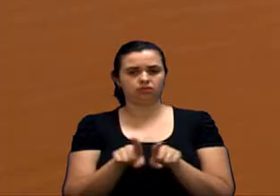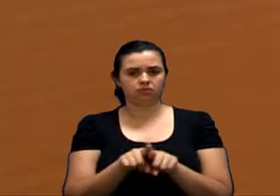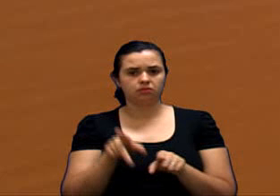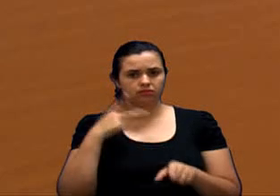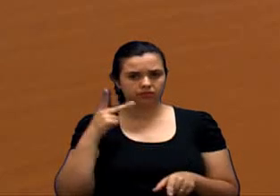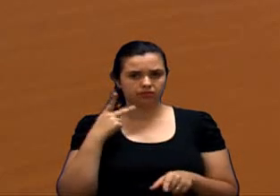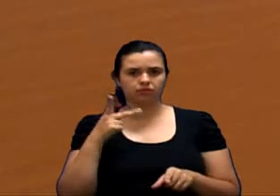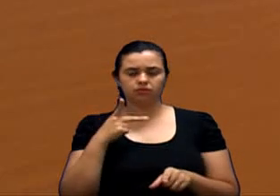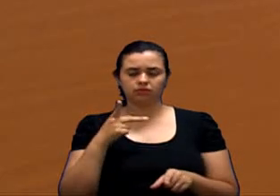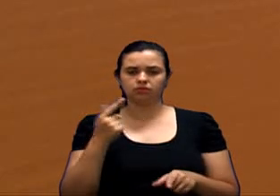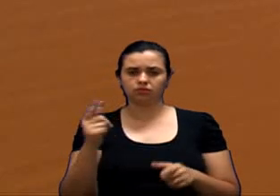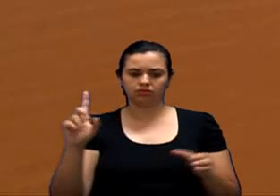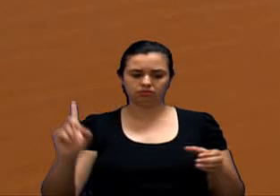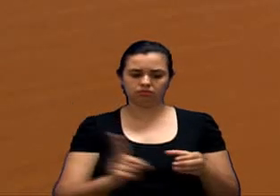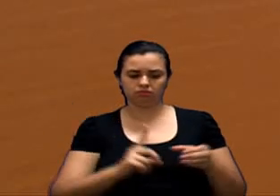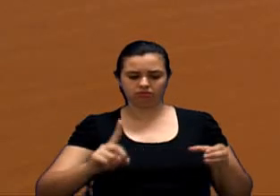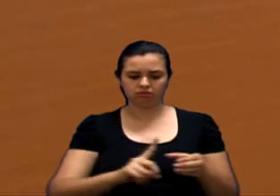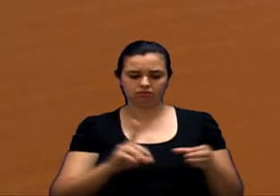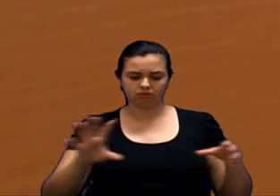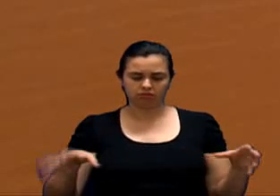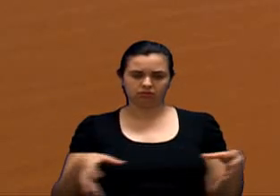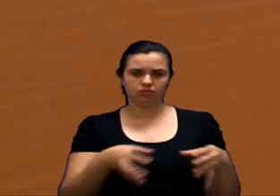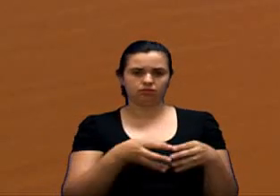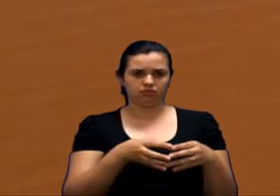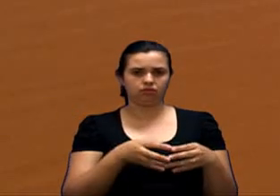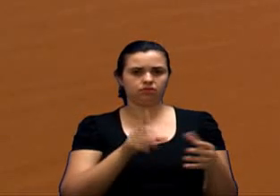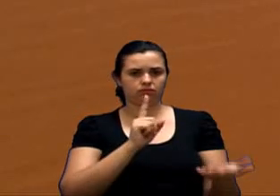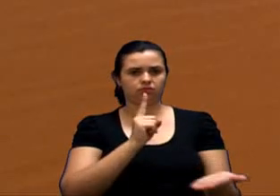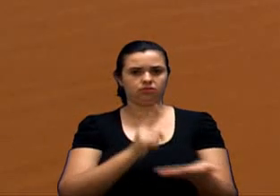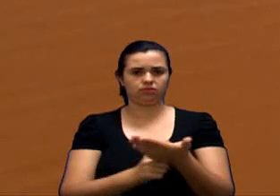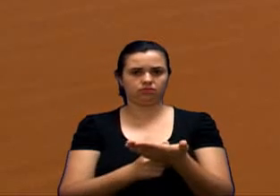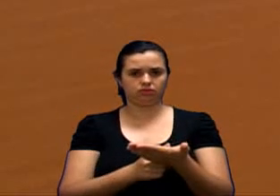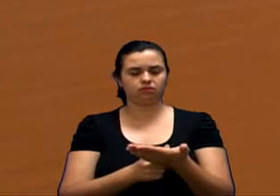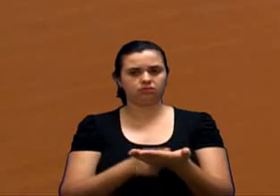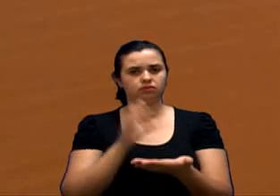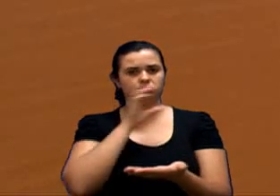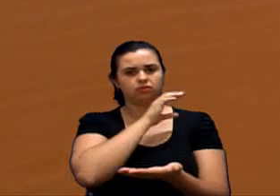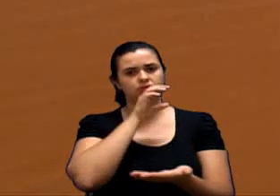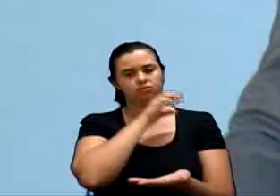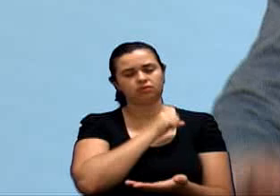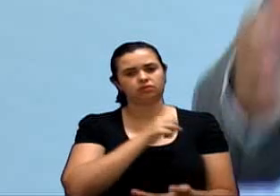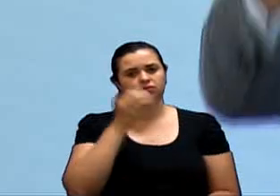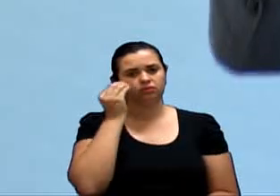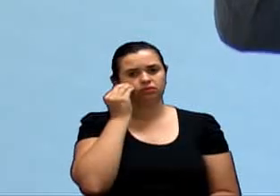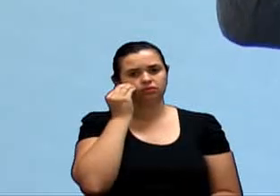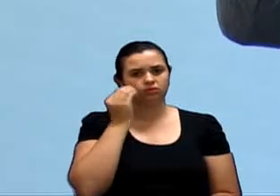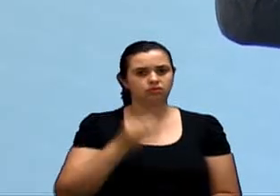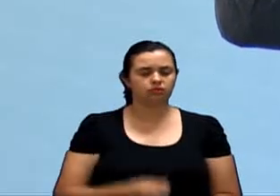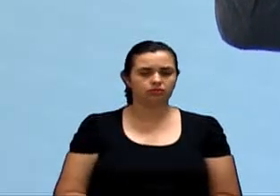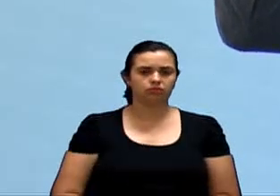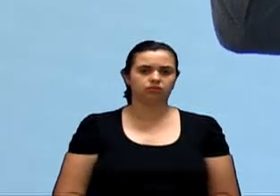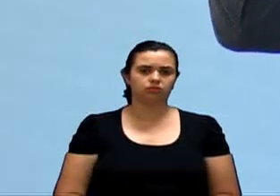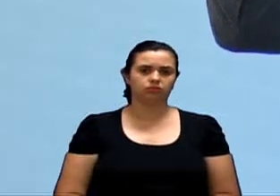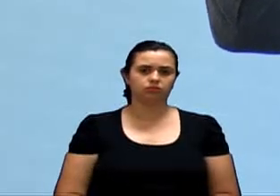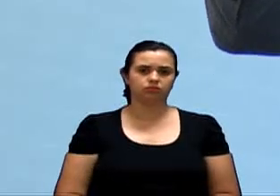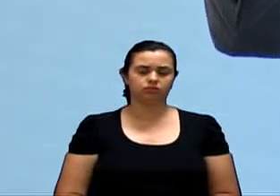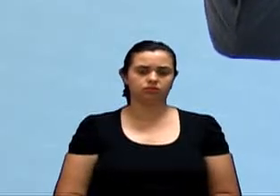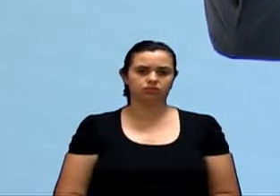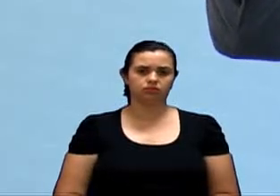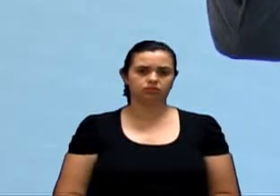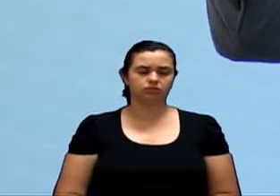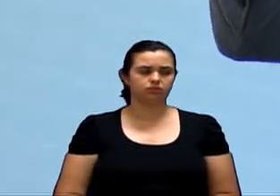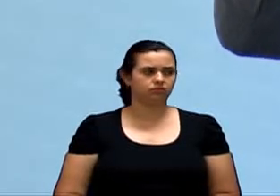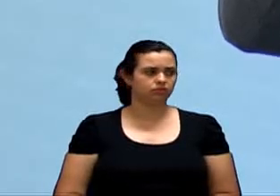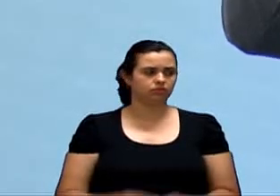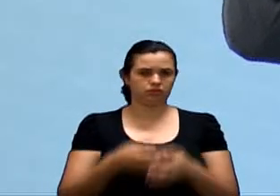somar, junto com o secretário Galvão, vamos fazer isso o mais rápido possível. Eu quero... Está satisfeito